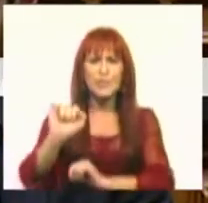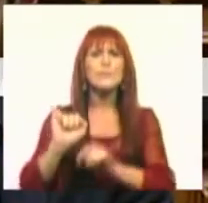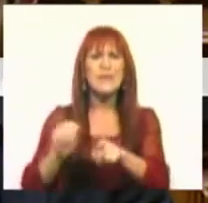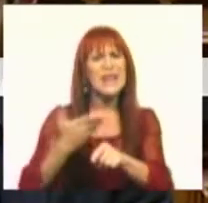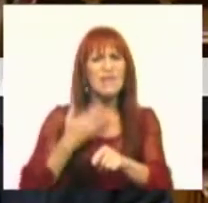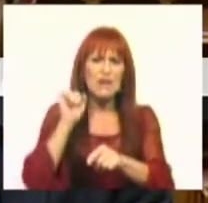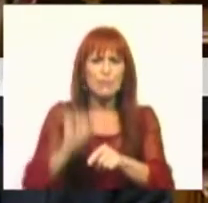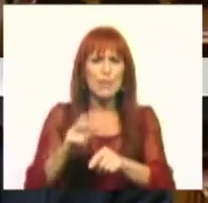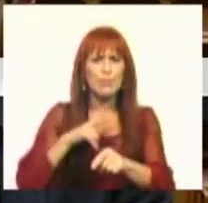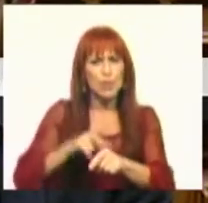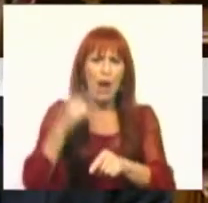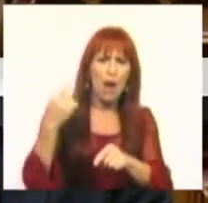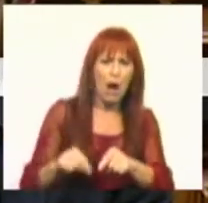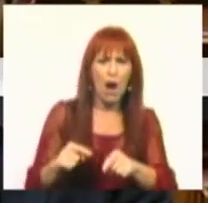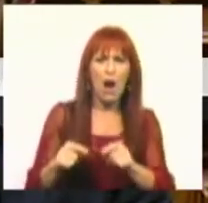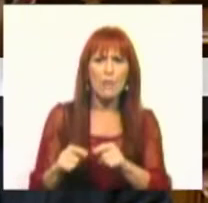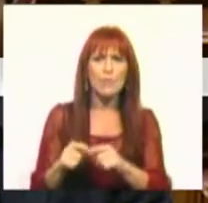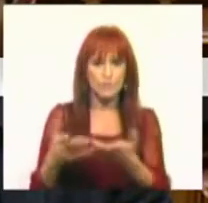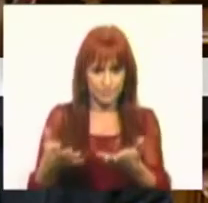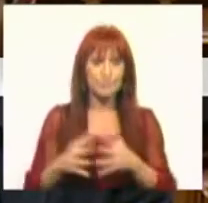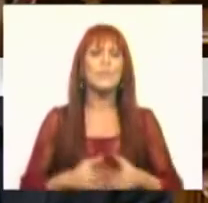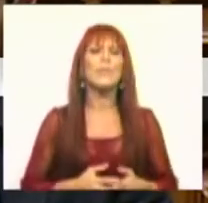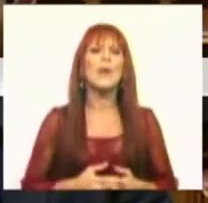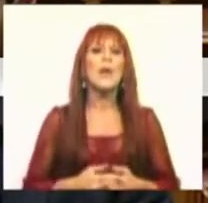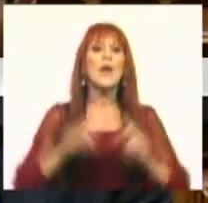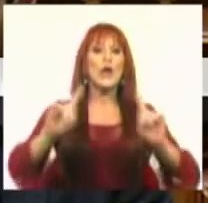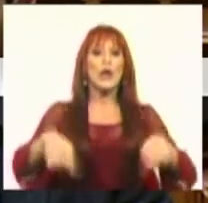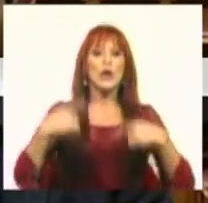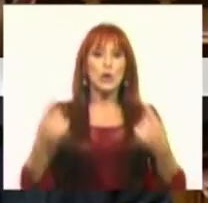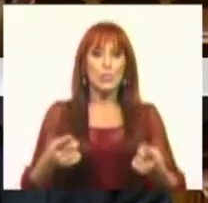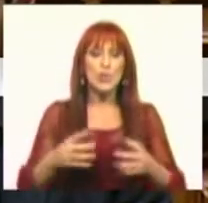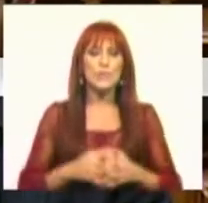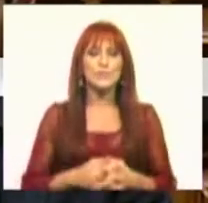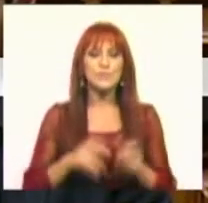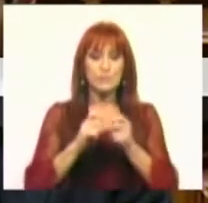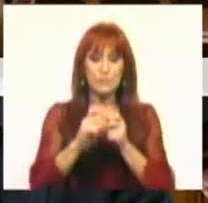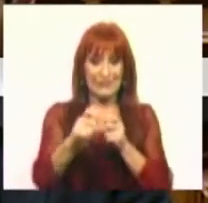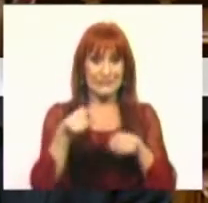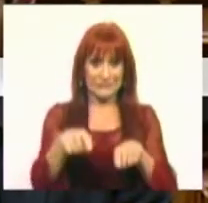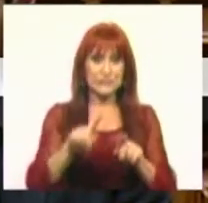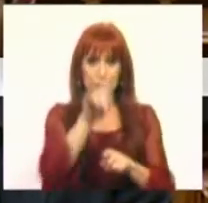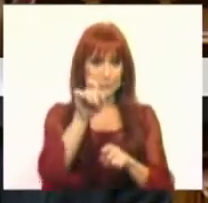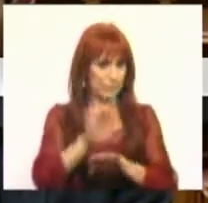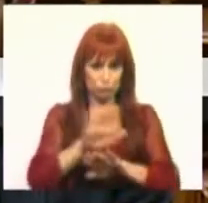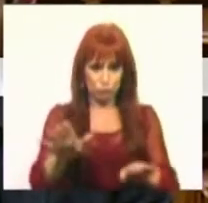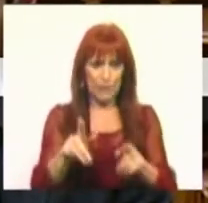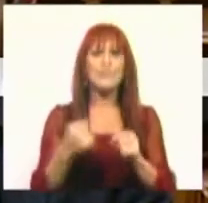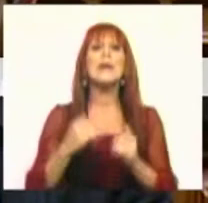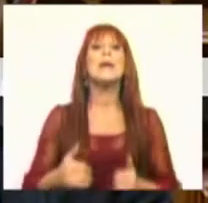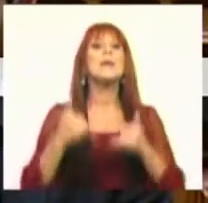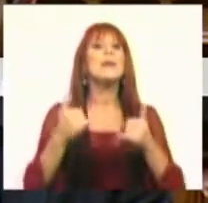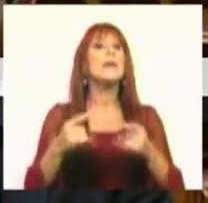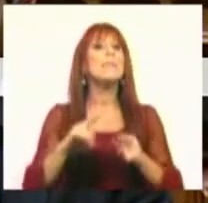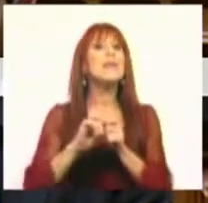sustentável da dívida do país a longo prazo. Depois, definida esta questão, temos